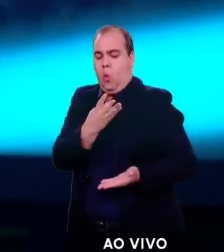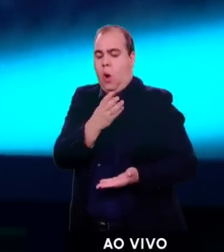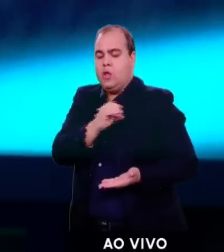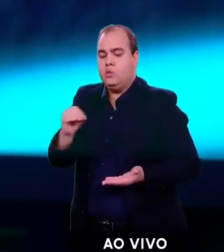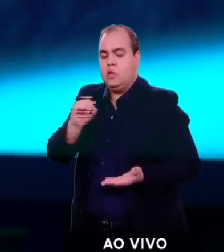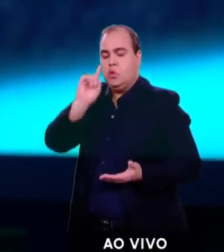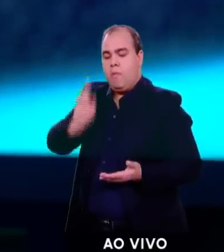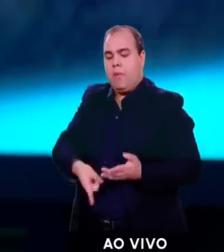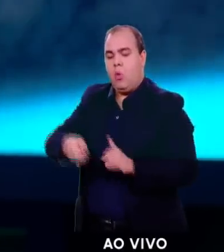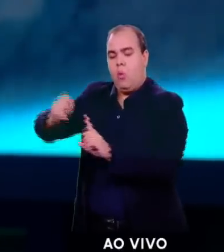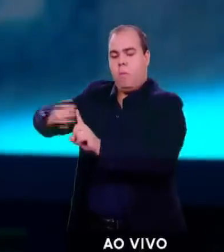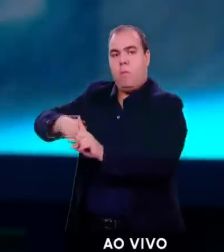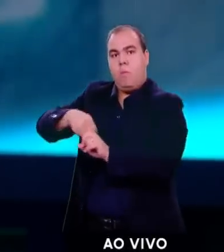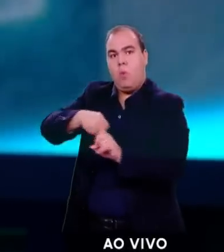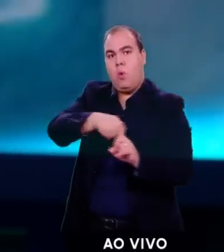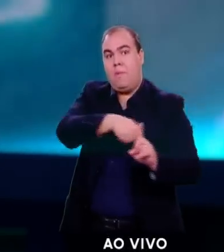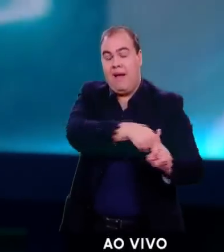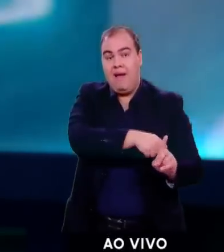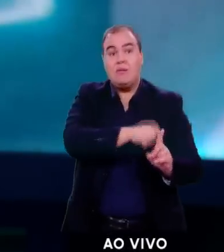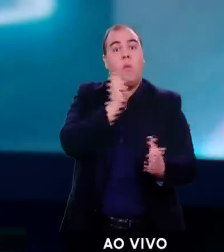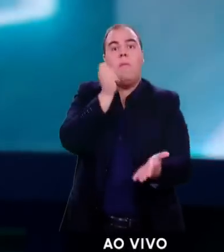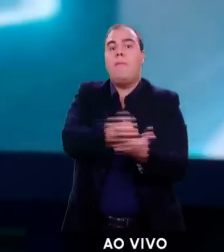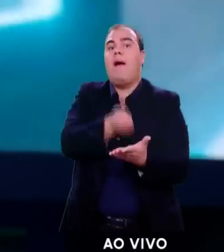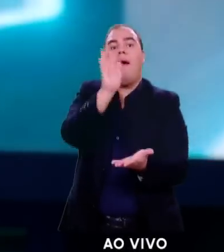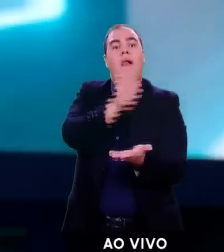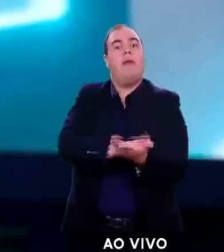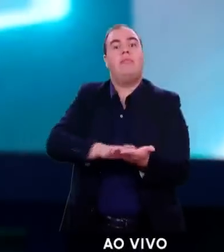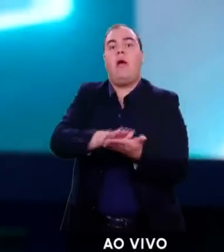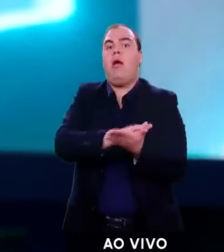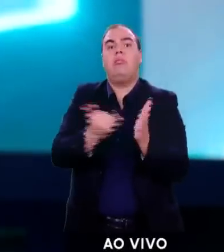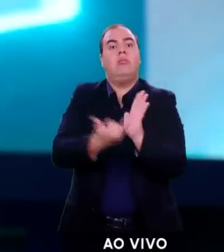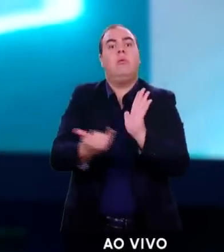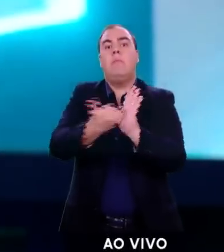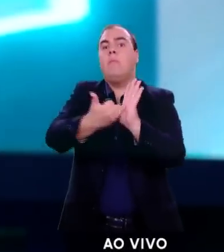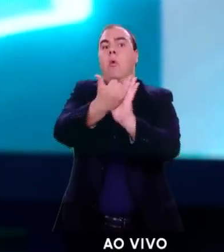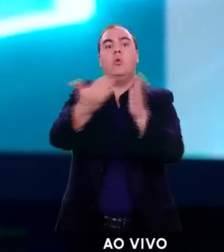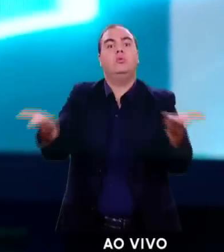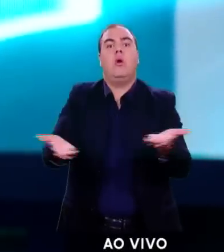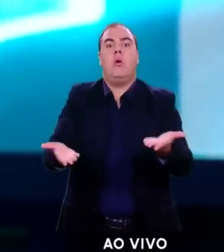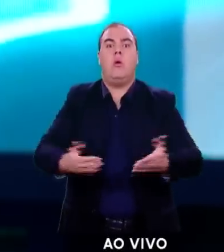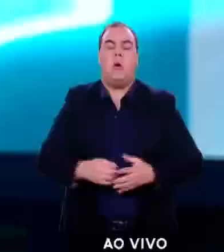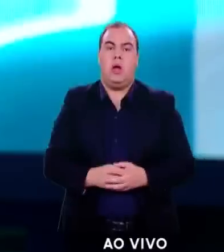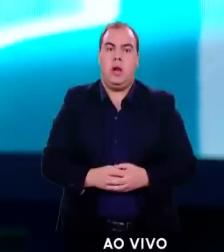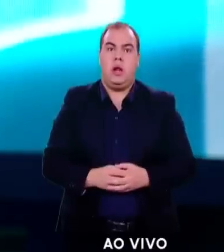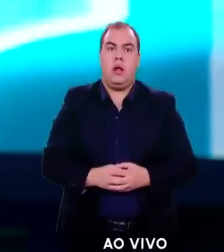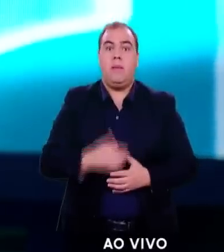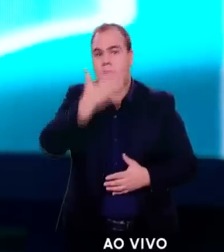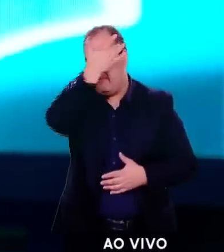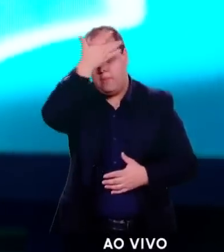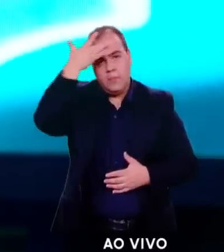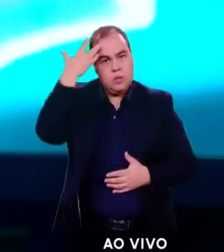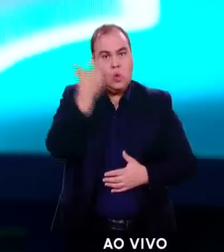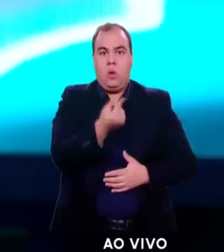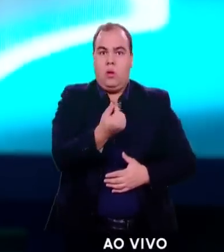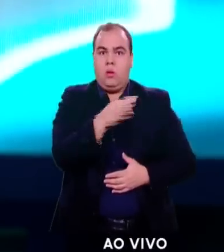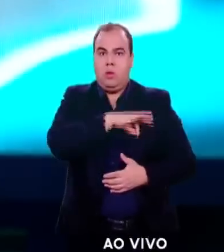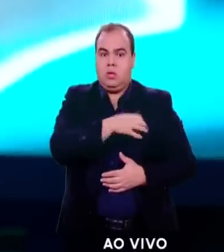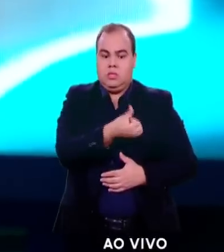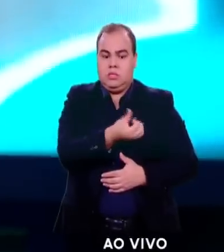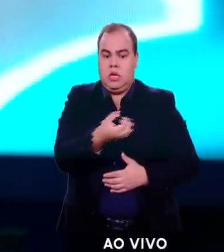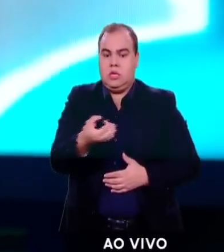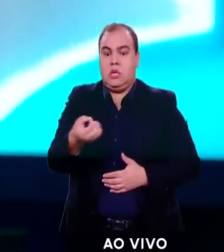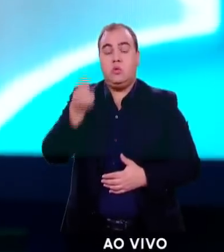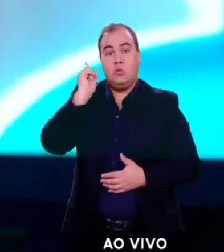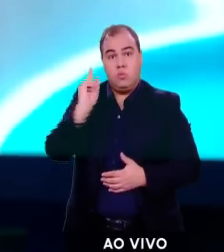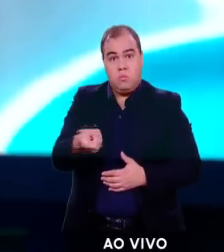mil por mês que não pagam nada de imposto no momento Então quem por exemplo ganhar 600 mil vai ser taxado em cima dos 200